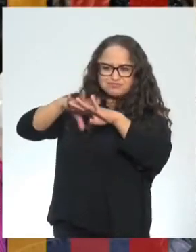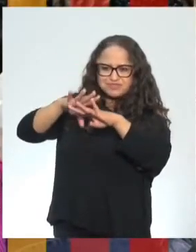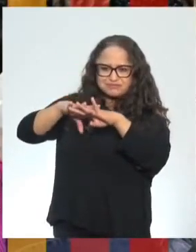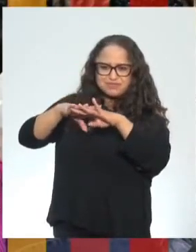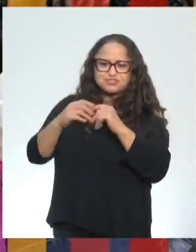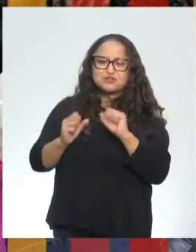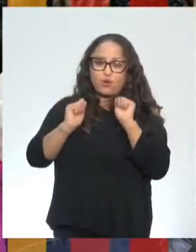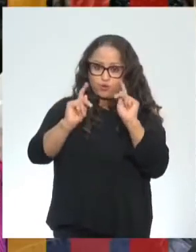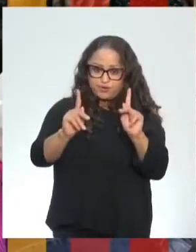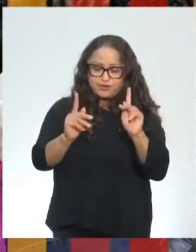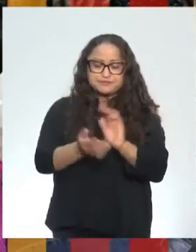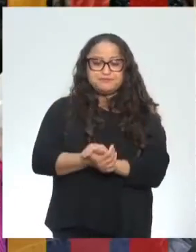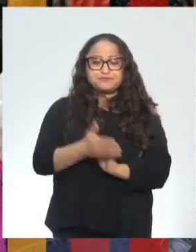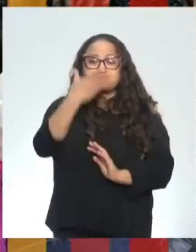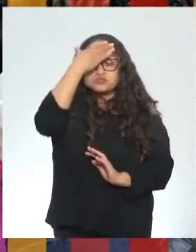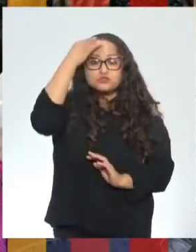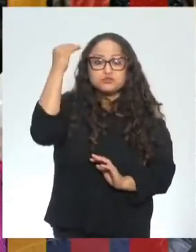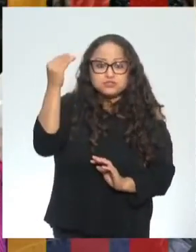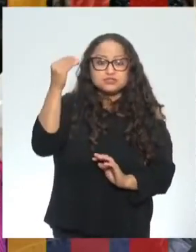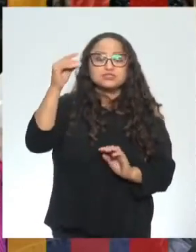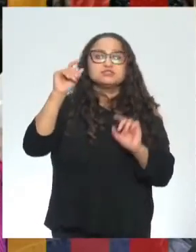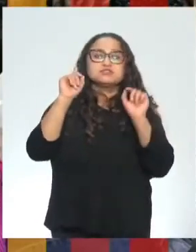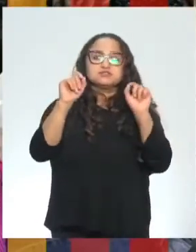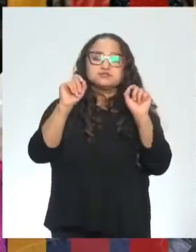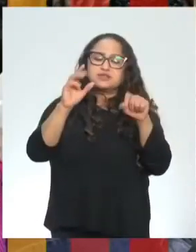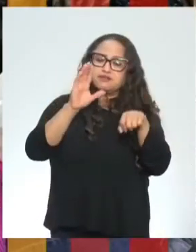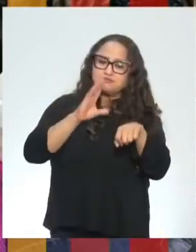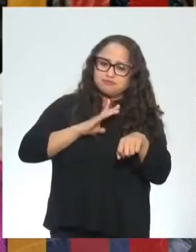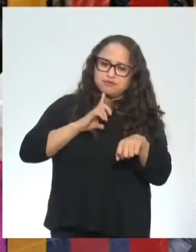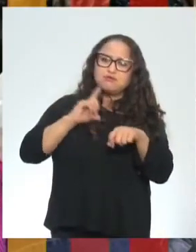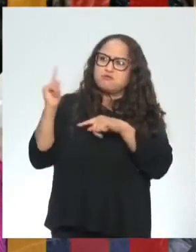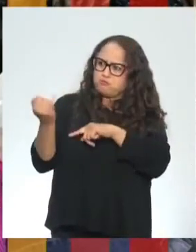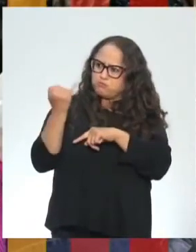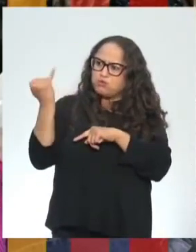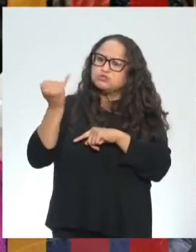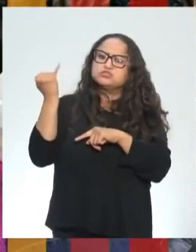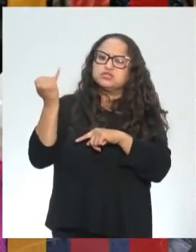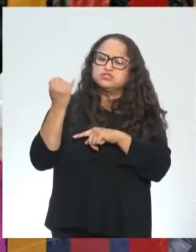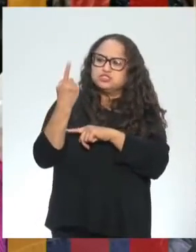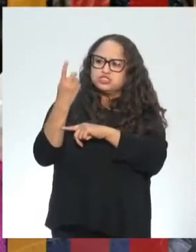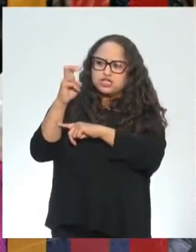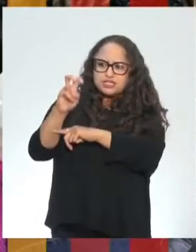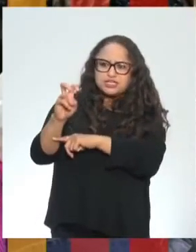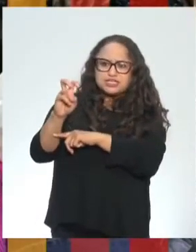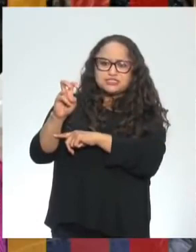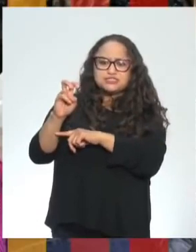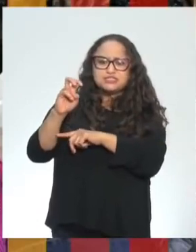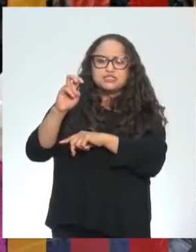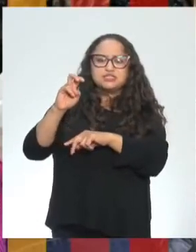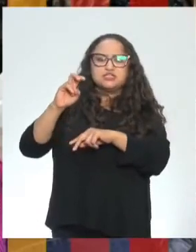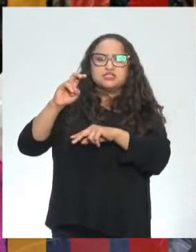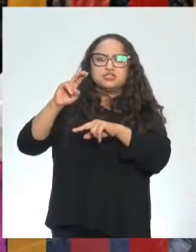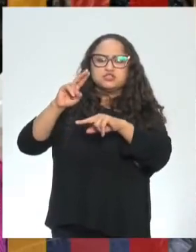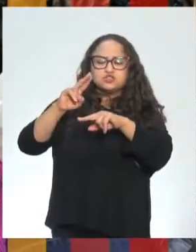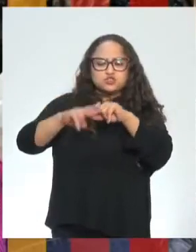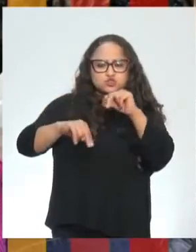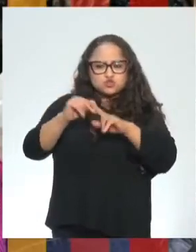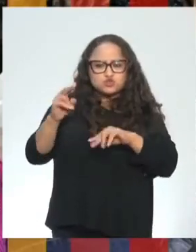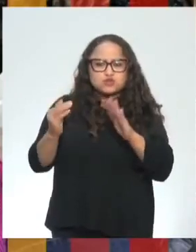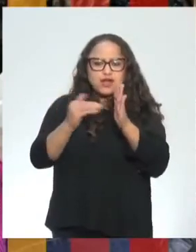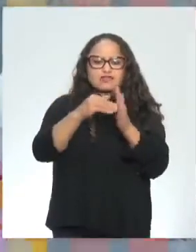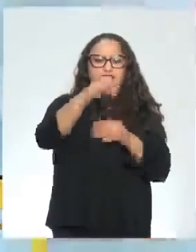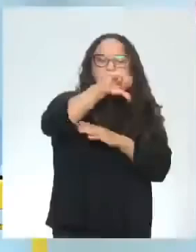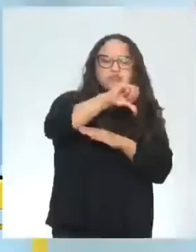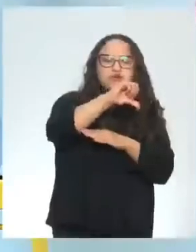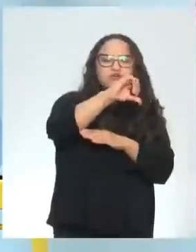matemática tudo bem não se esqueçam de fazer isso aí bem importante tão Quinze de Julho até Nove de Julho a gente tá 15 de junho até